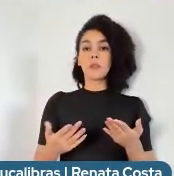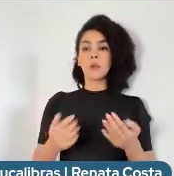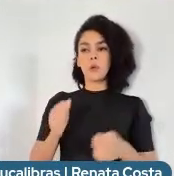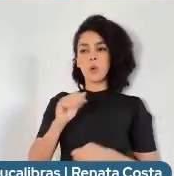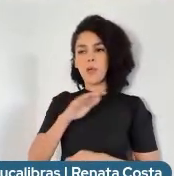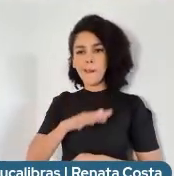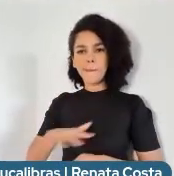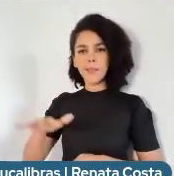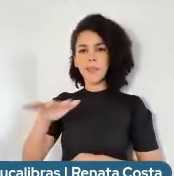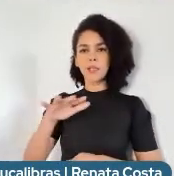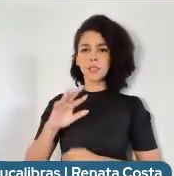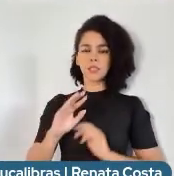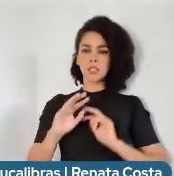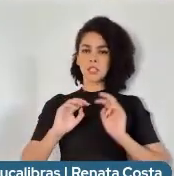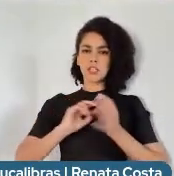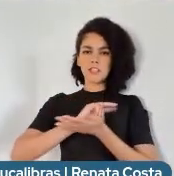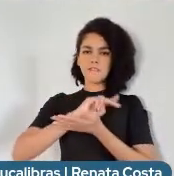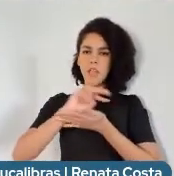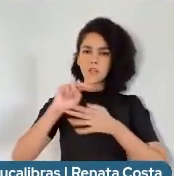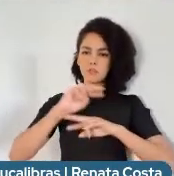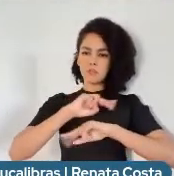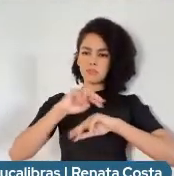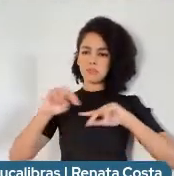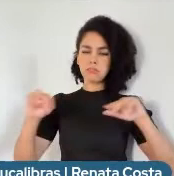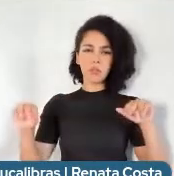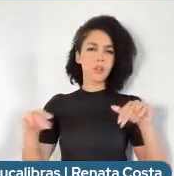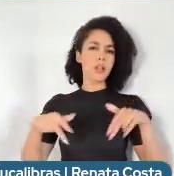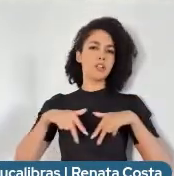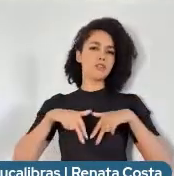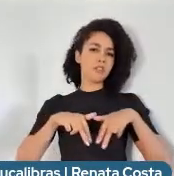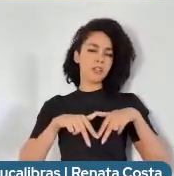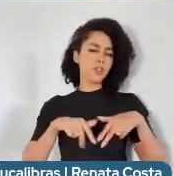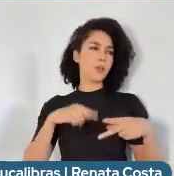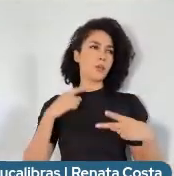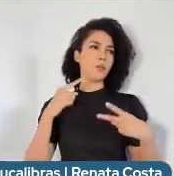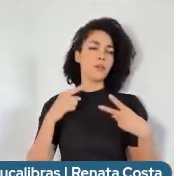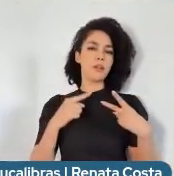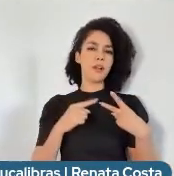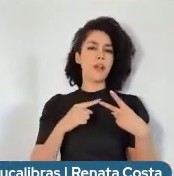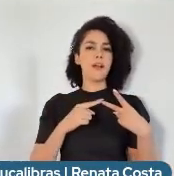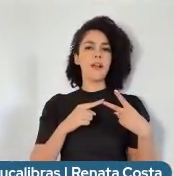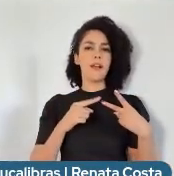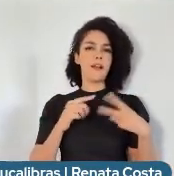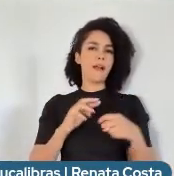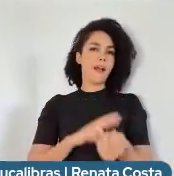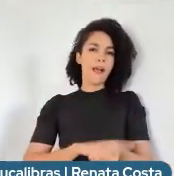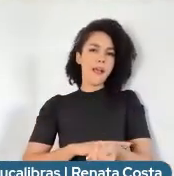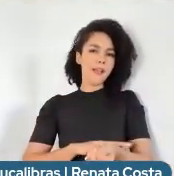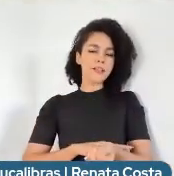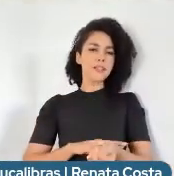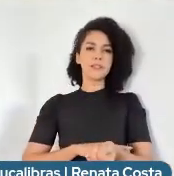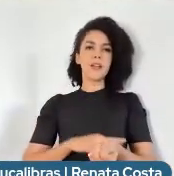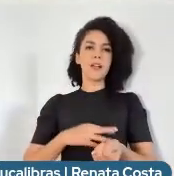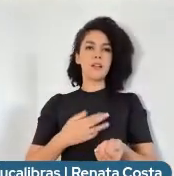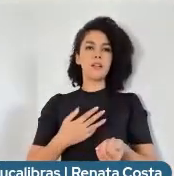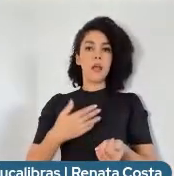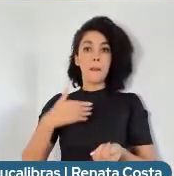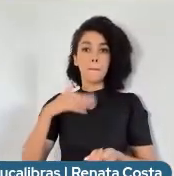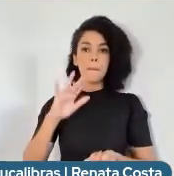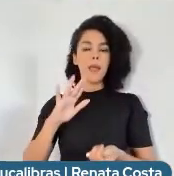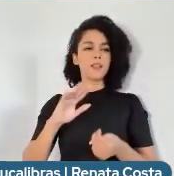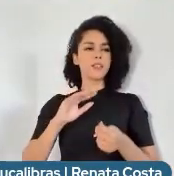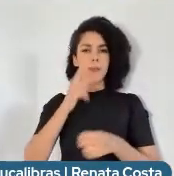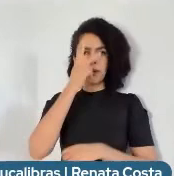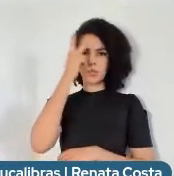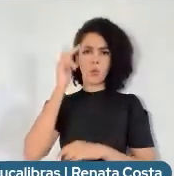mais diverso, quer seja de gênero, quer seja de raça, né, ou seja, né, mais plural, ele